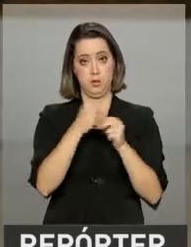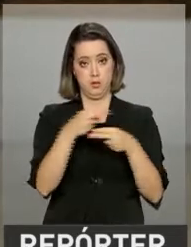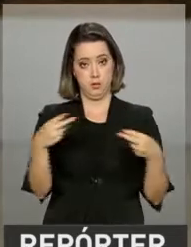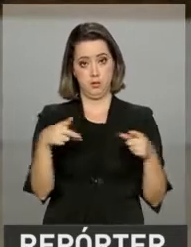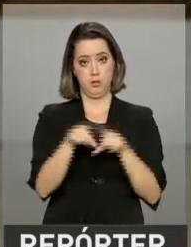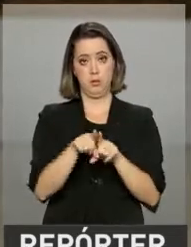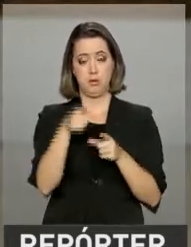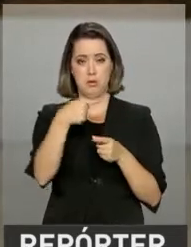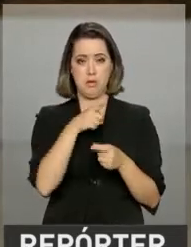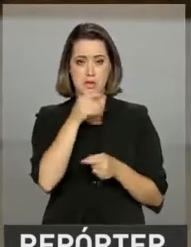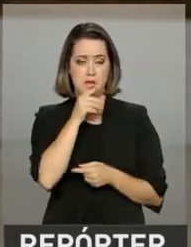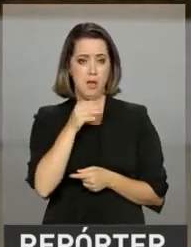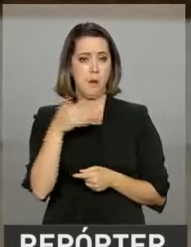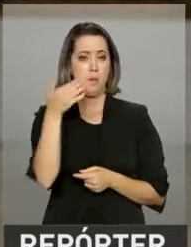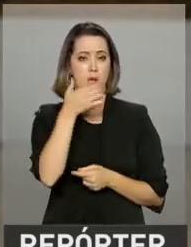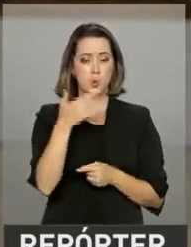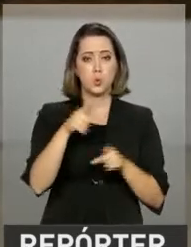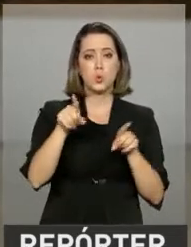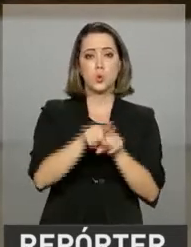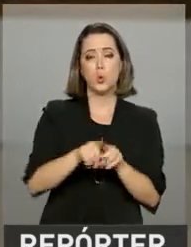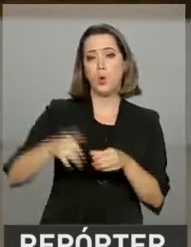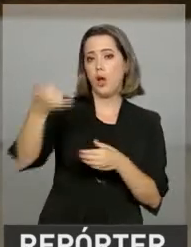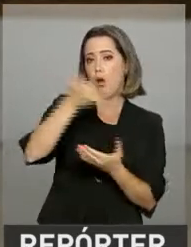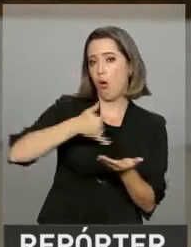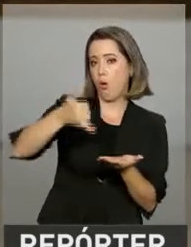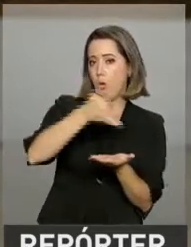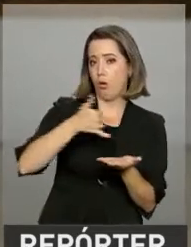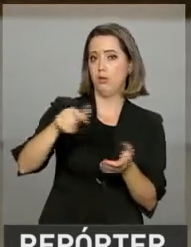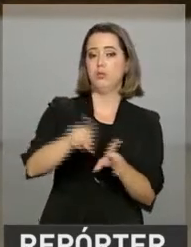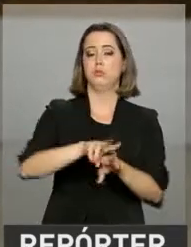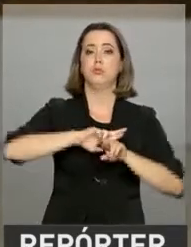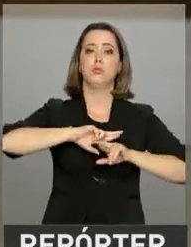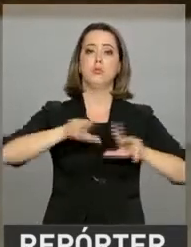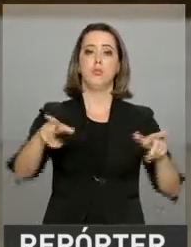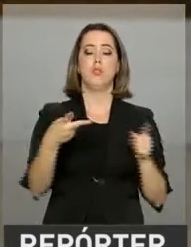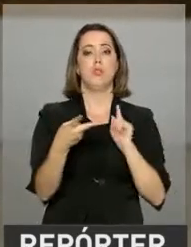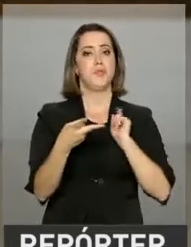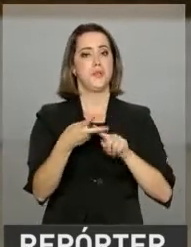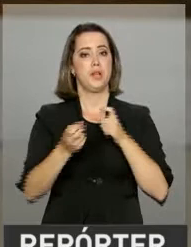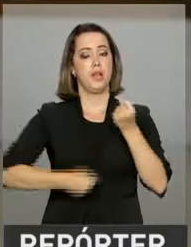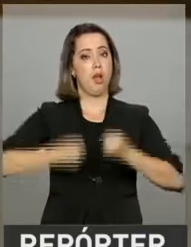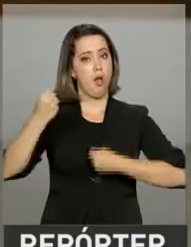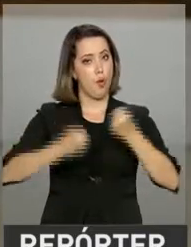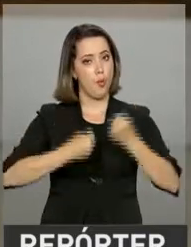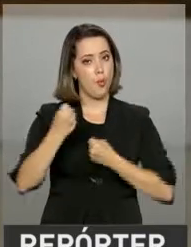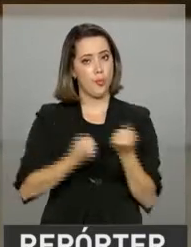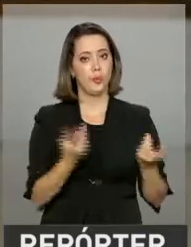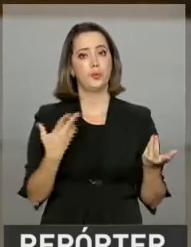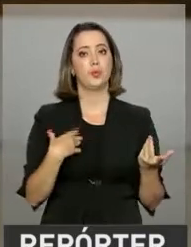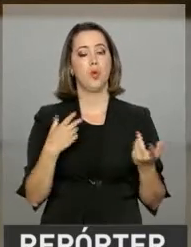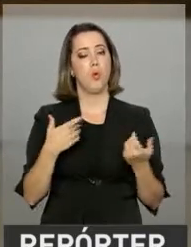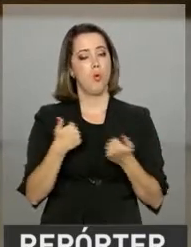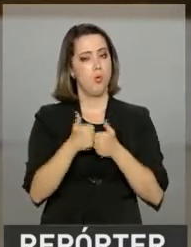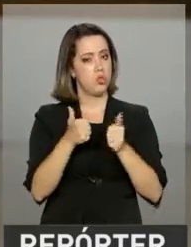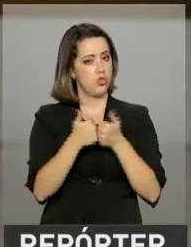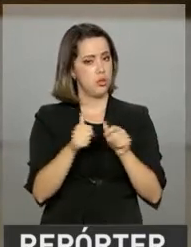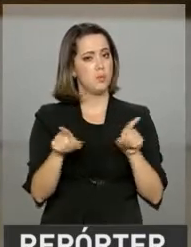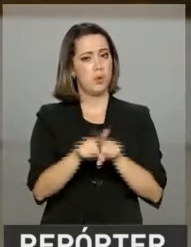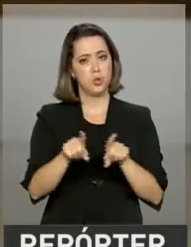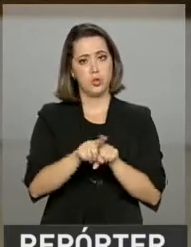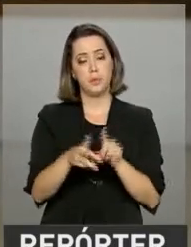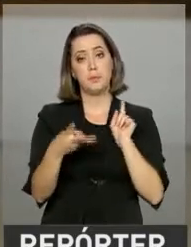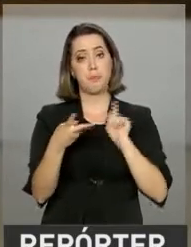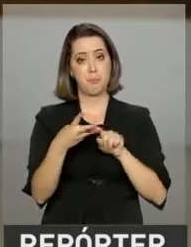como açúcar em bruto e óleo de soja os manufaturados como veículos de passageiro e automóveis de carga e os